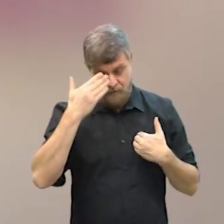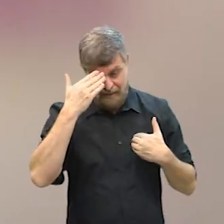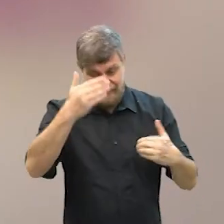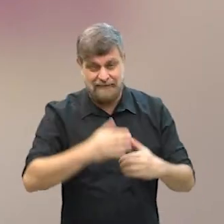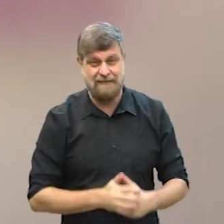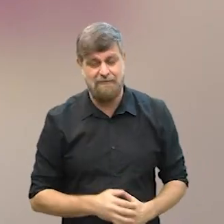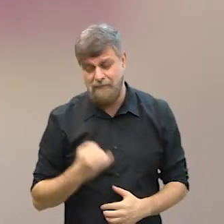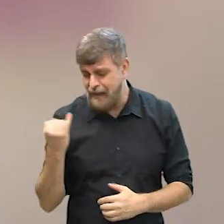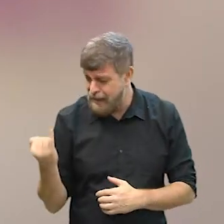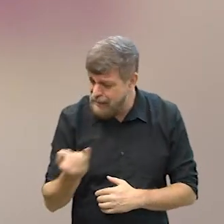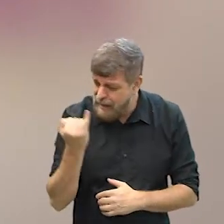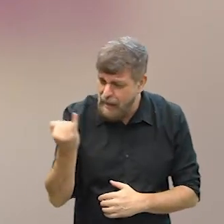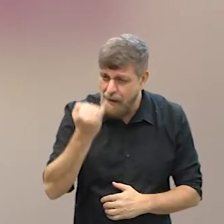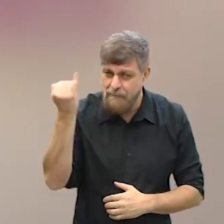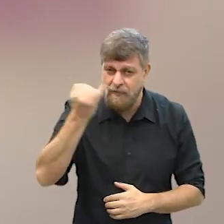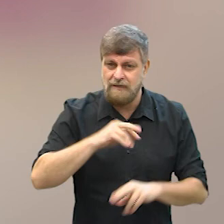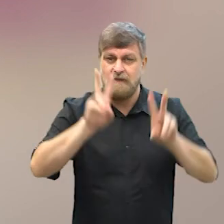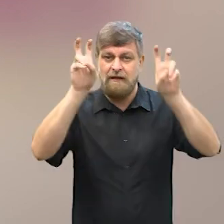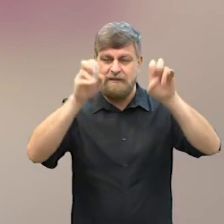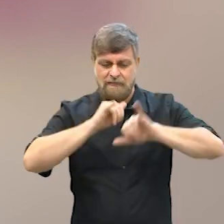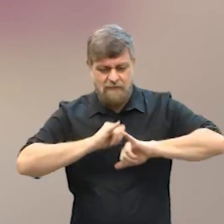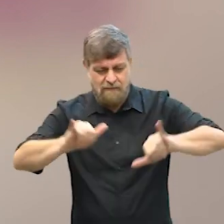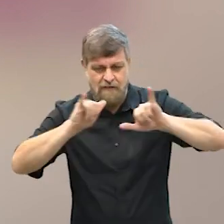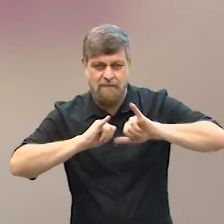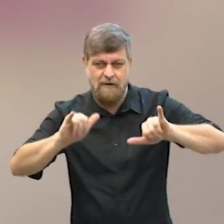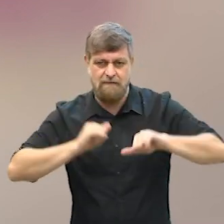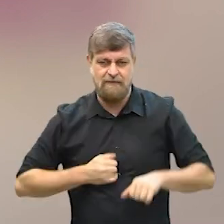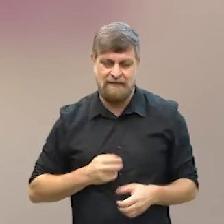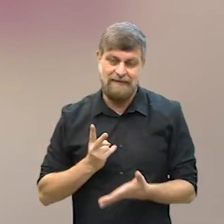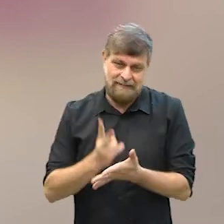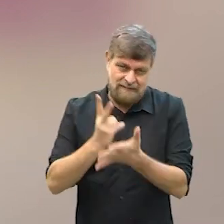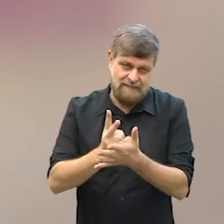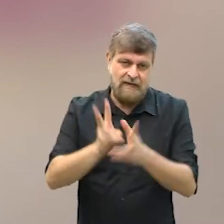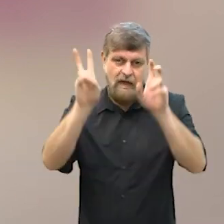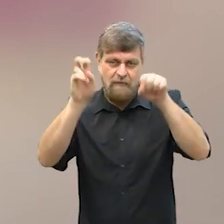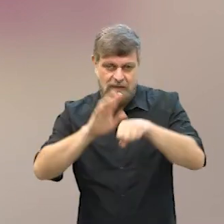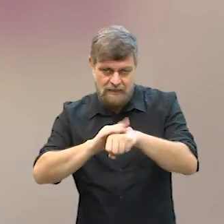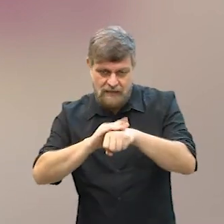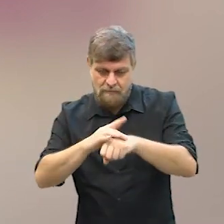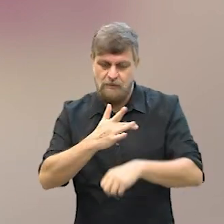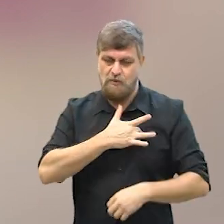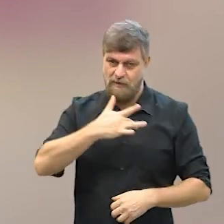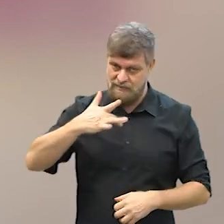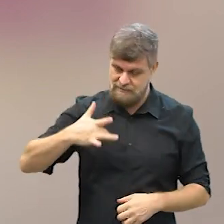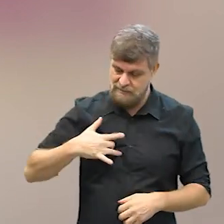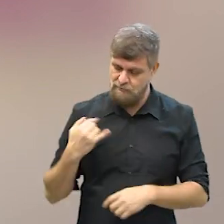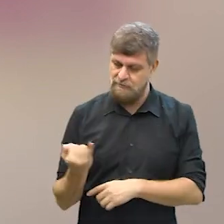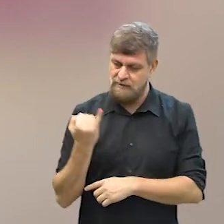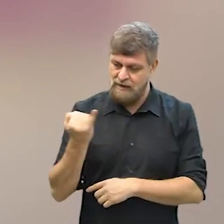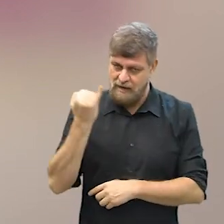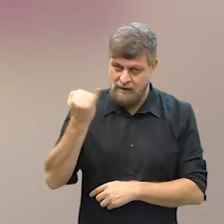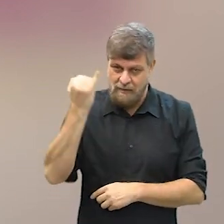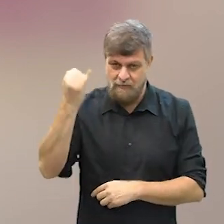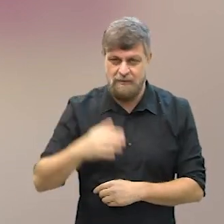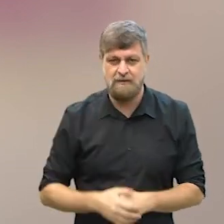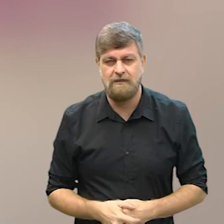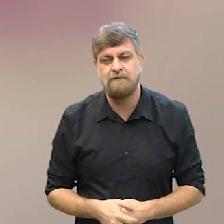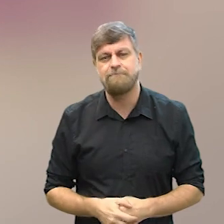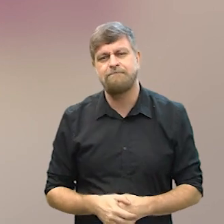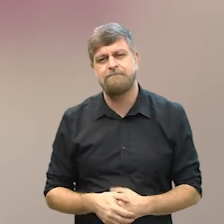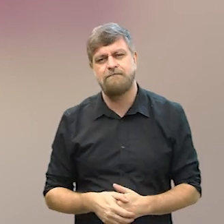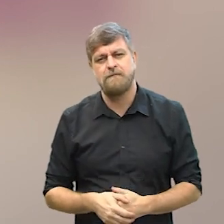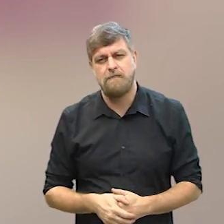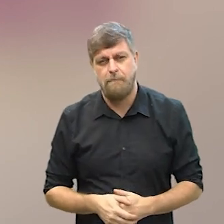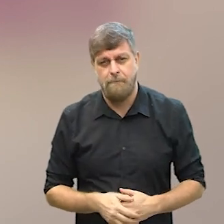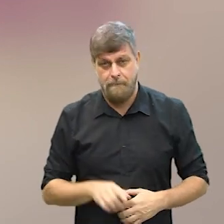que agradeço, acho importantíssimo abordar esse tema, assim como outros todos da nossa saúde, mas é